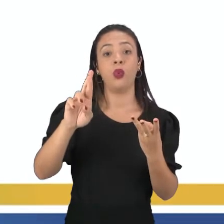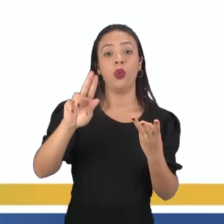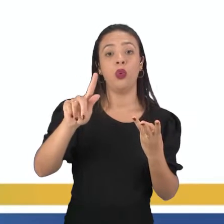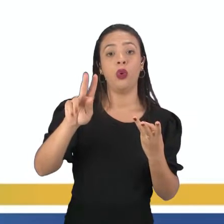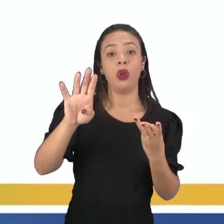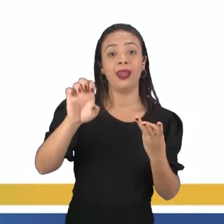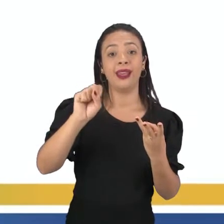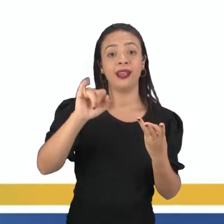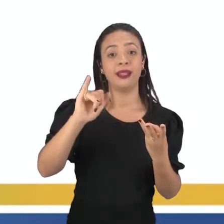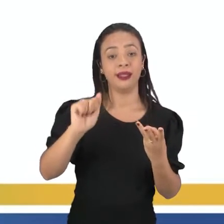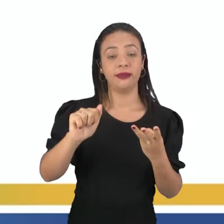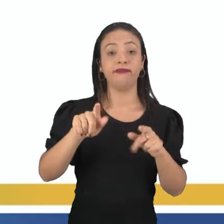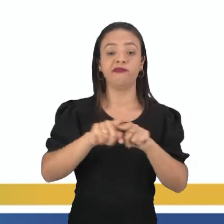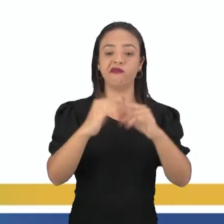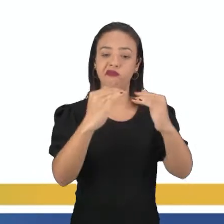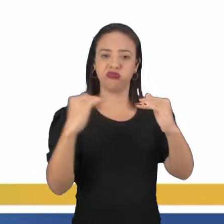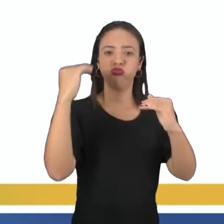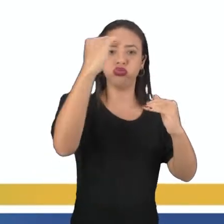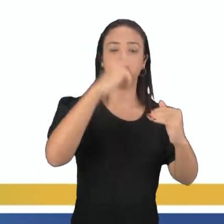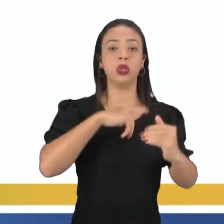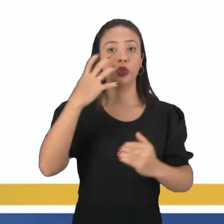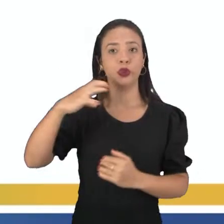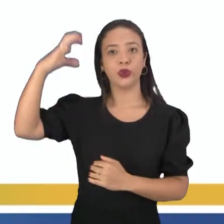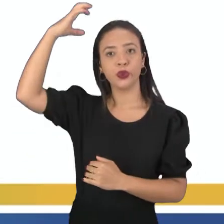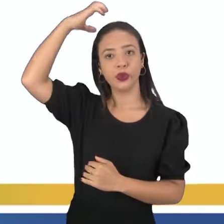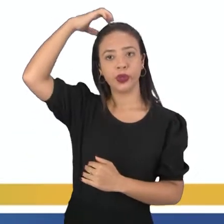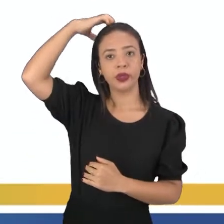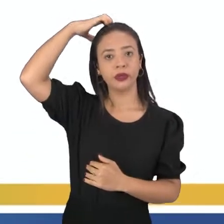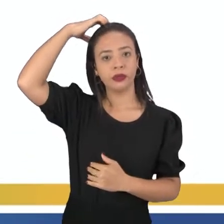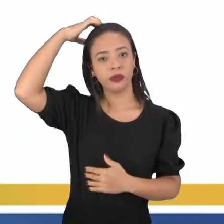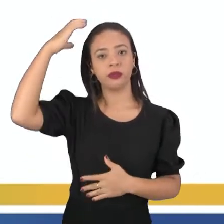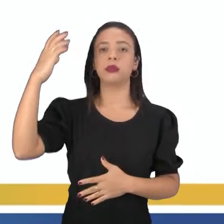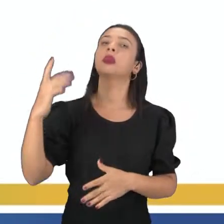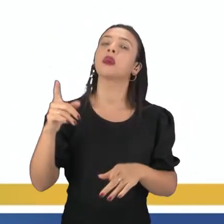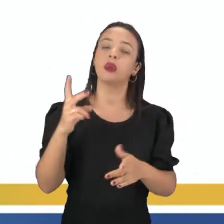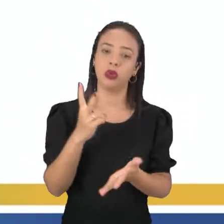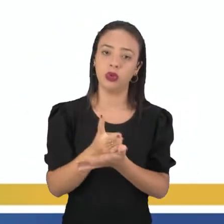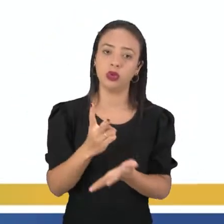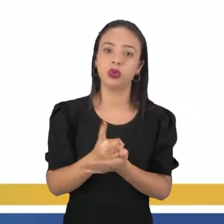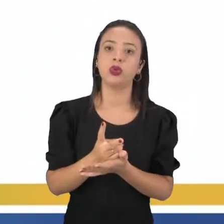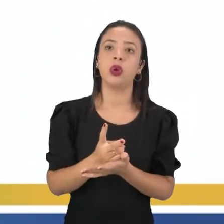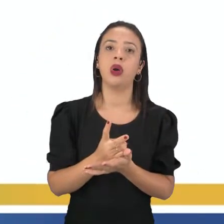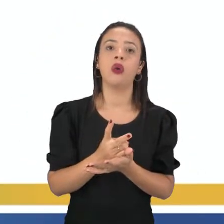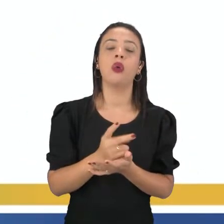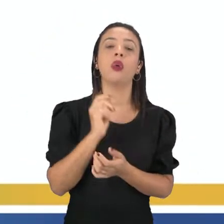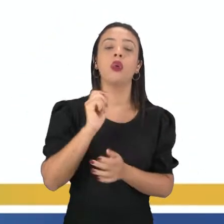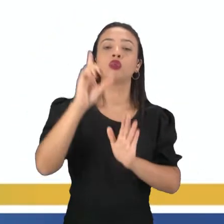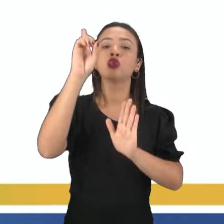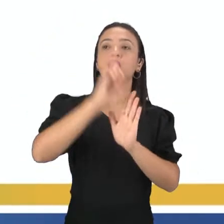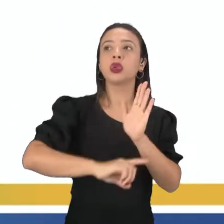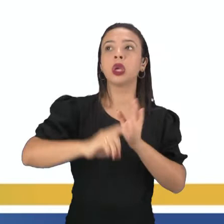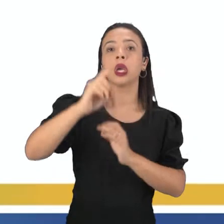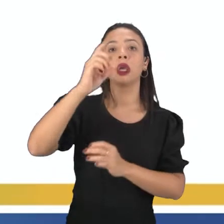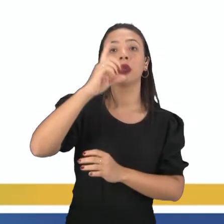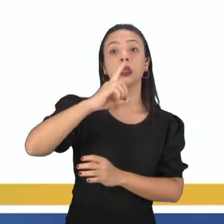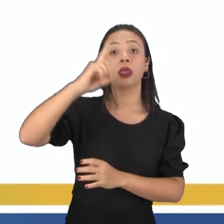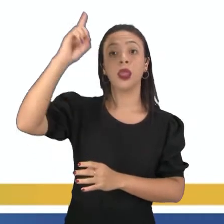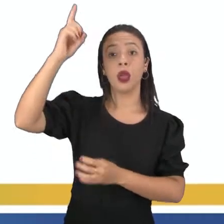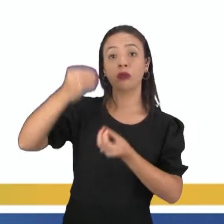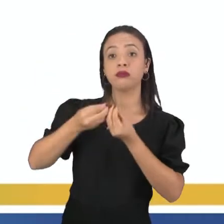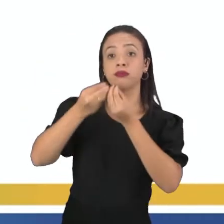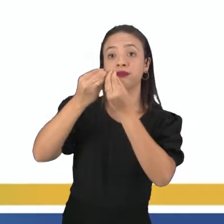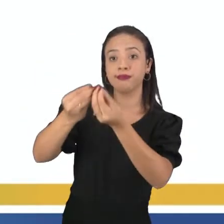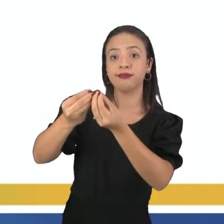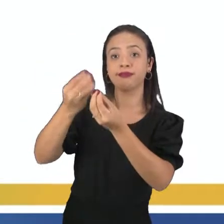estava o rei, logicamente, que governava segundo a teoria do direito divino, no qual afirmava que o poder soberano era